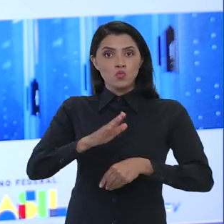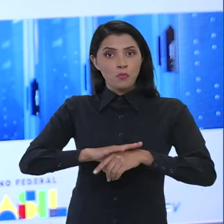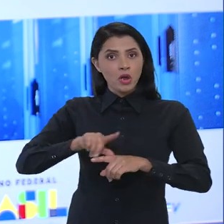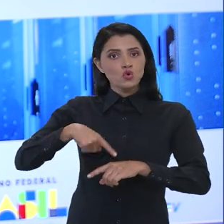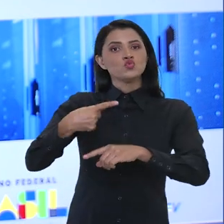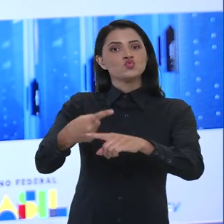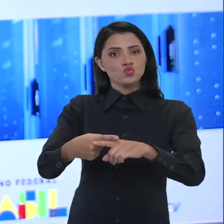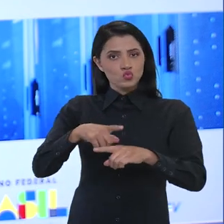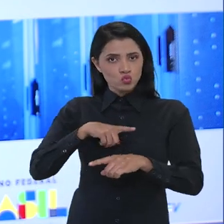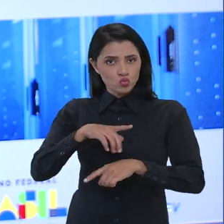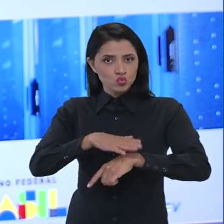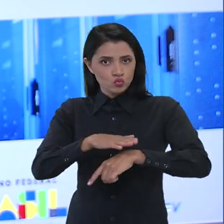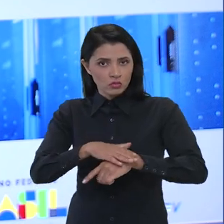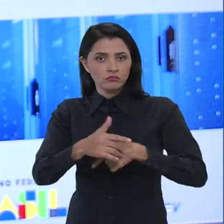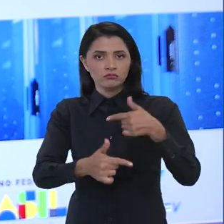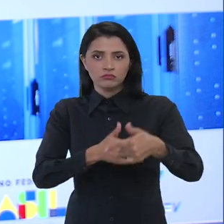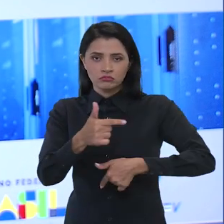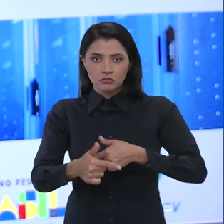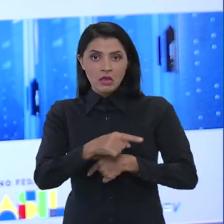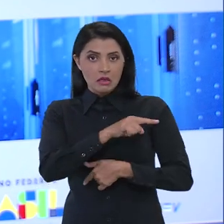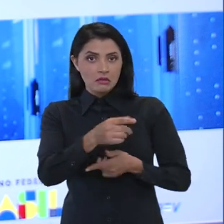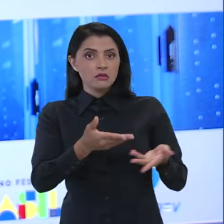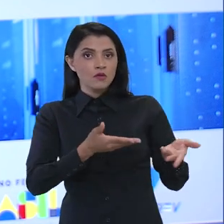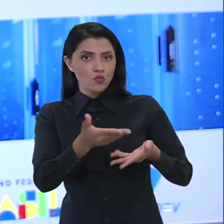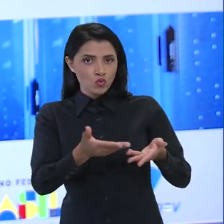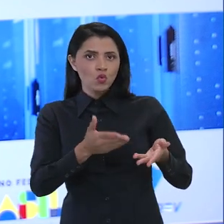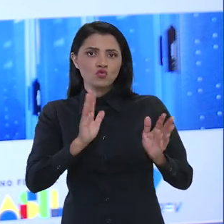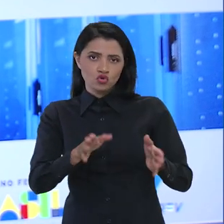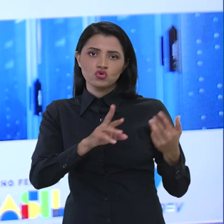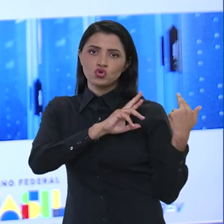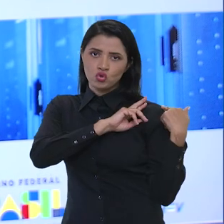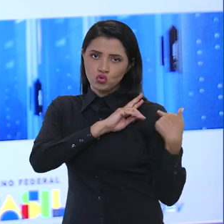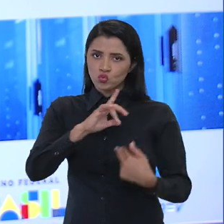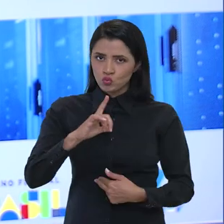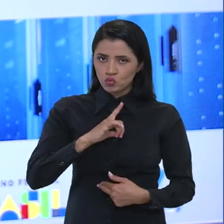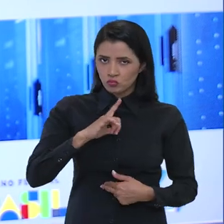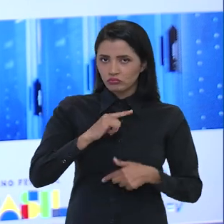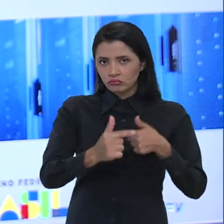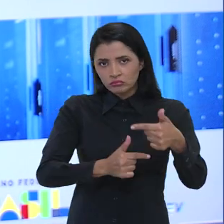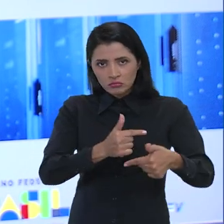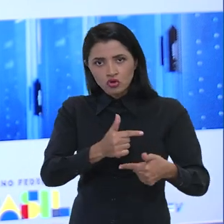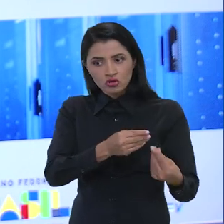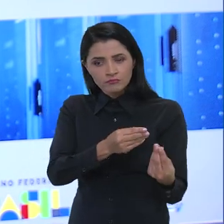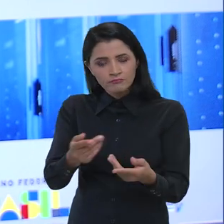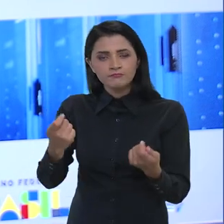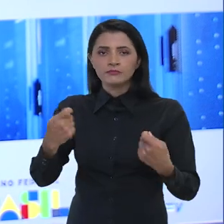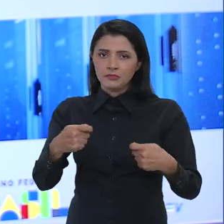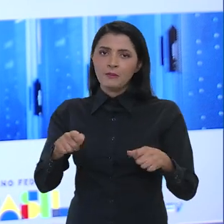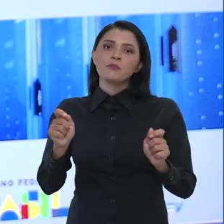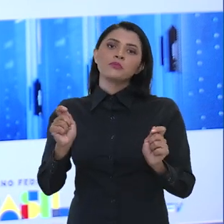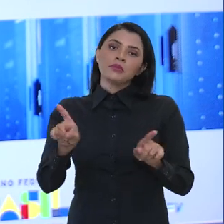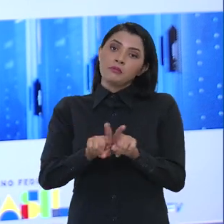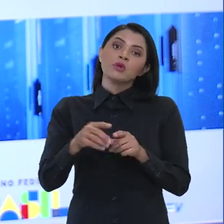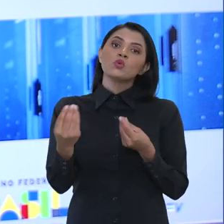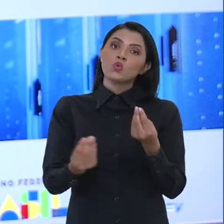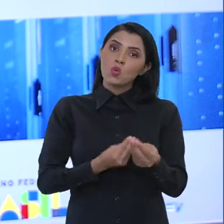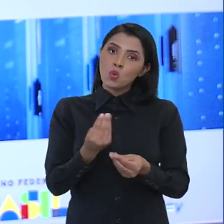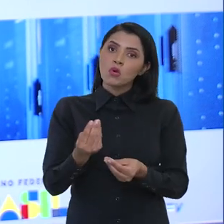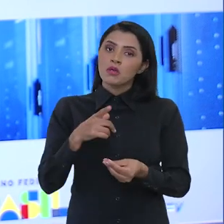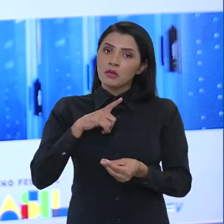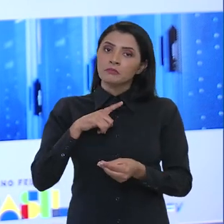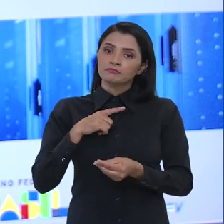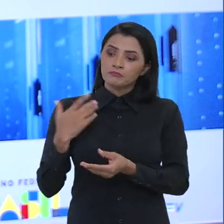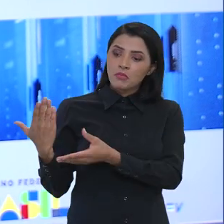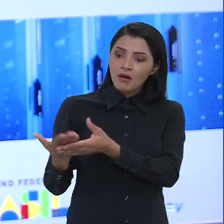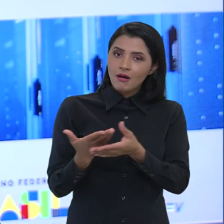um sobreturno, um contraturno, onde esses servidores, além do que eles já são responsáveis por entregar, vão poder entregar